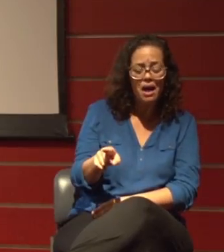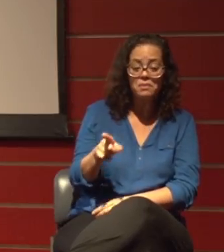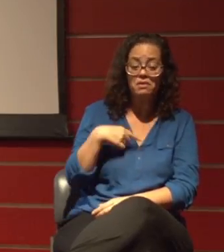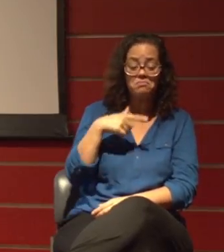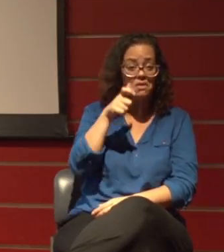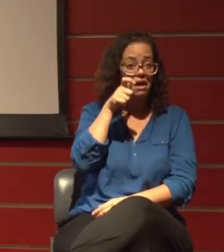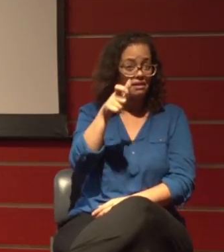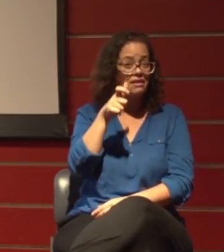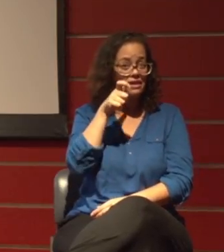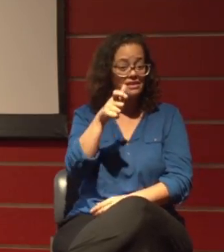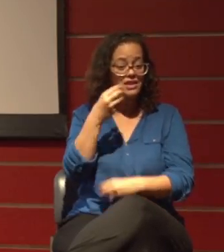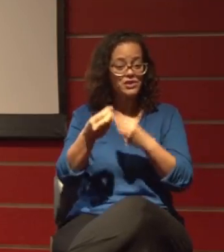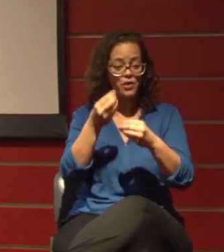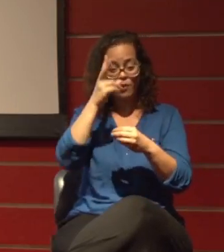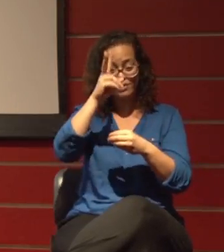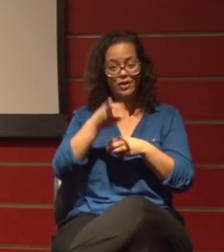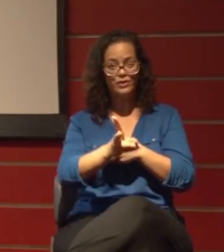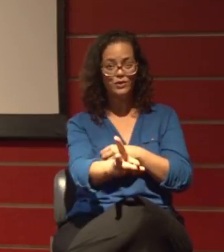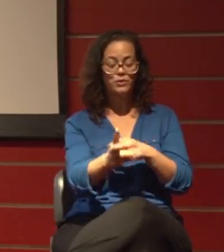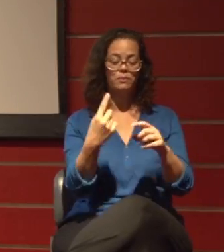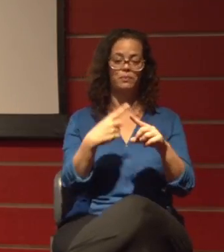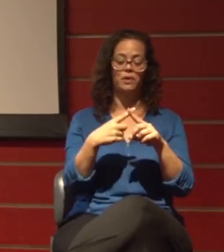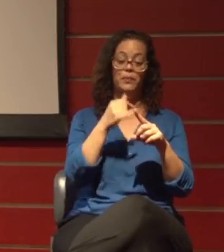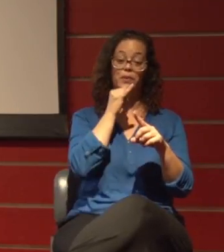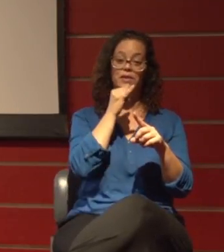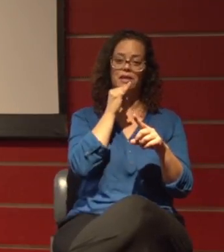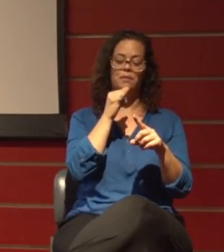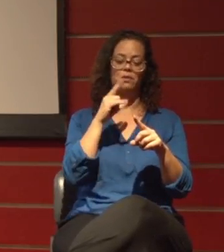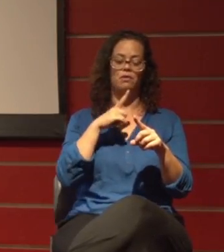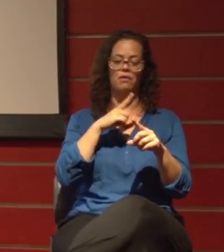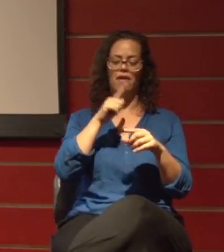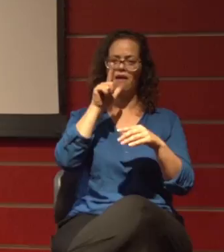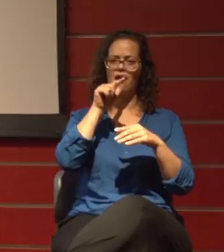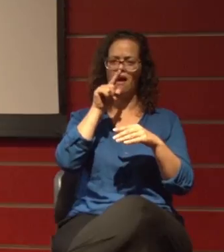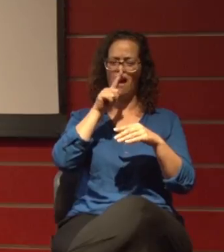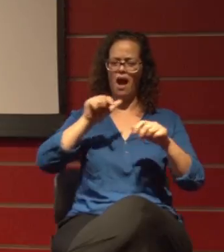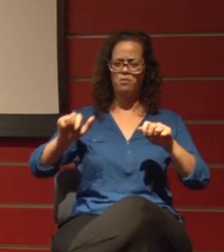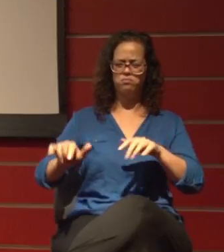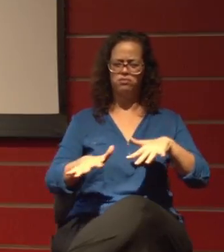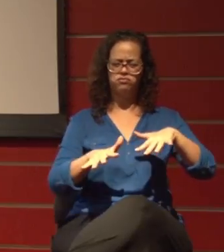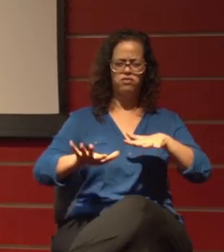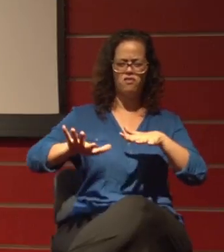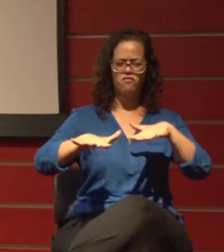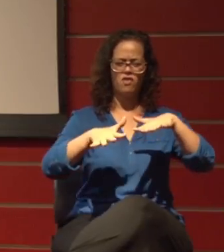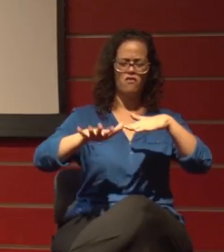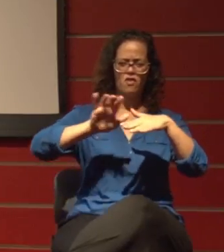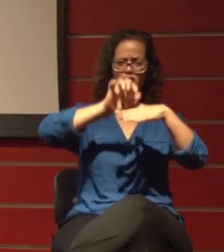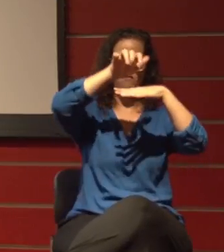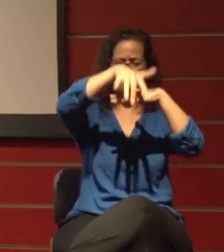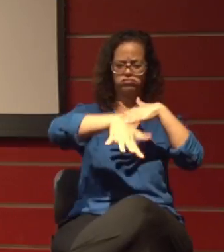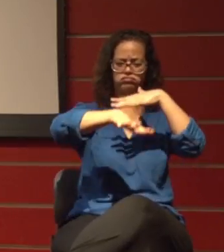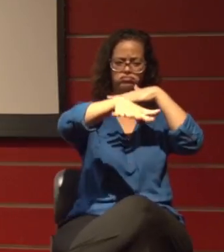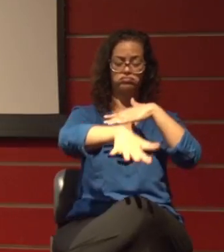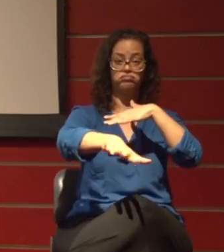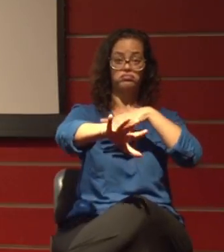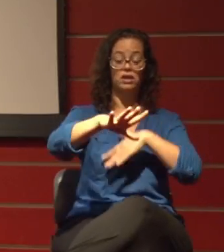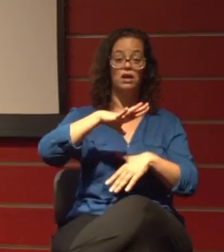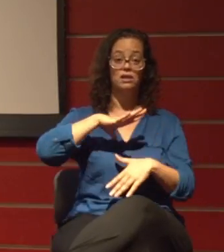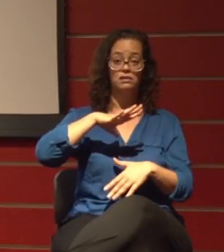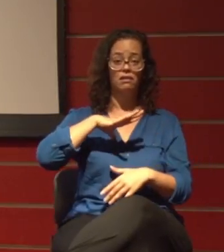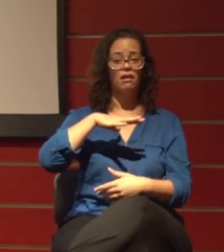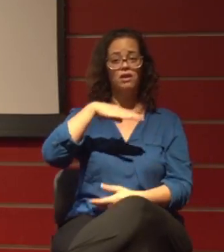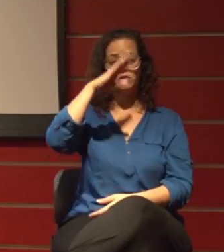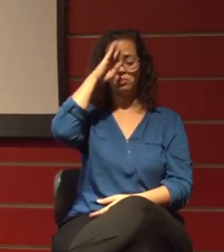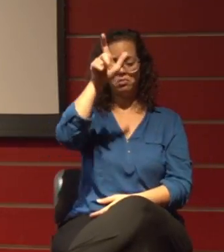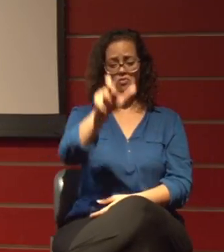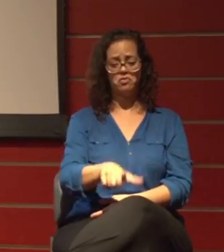interessante de se trabalhar então por exemplo tá vindo essa enchente que vai inundar a cidade e o teu protagonista tá lá